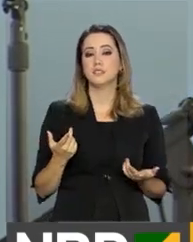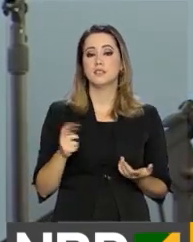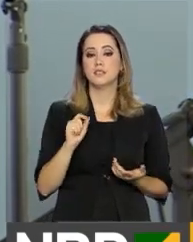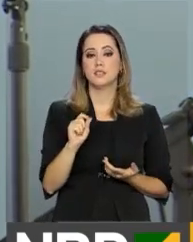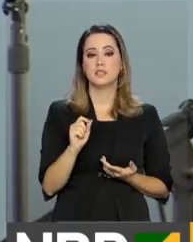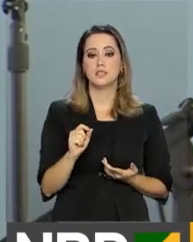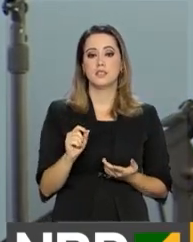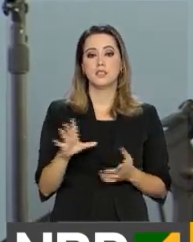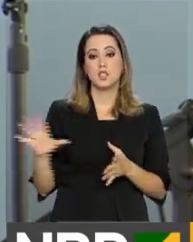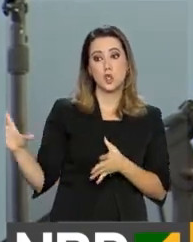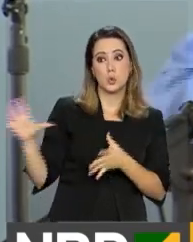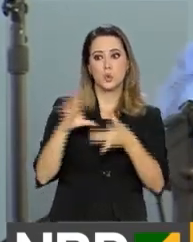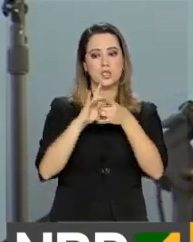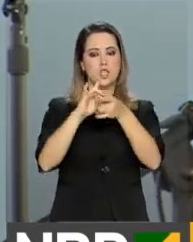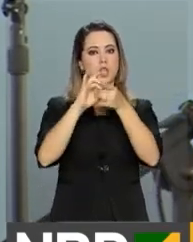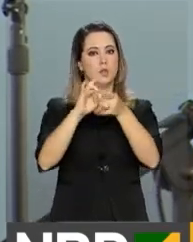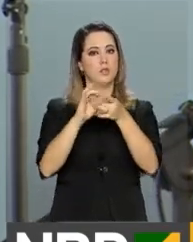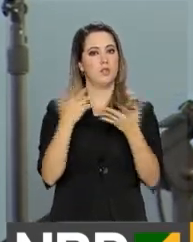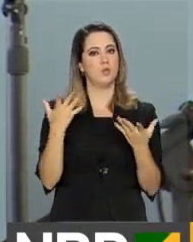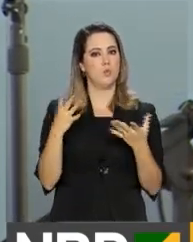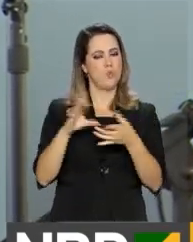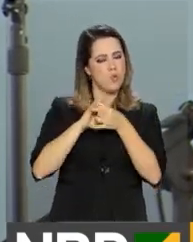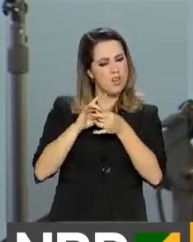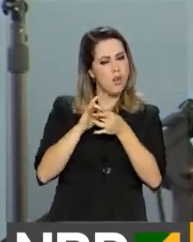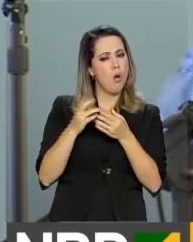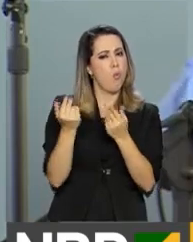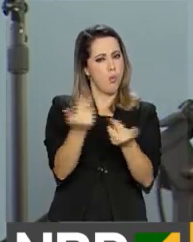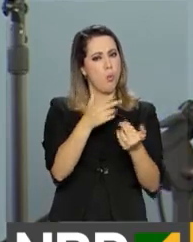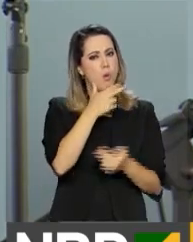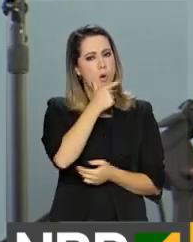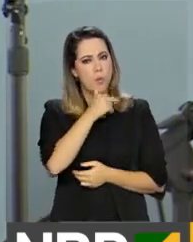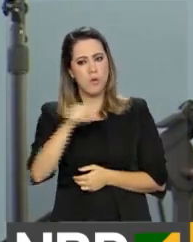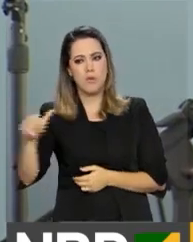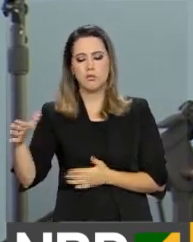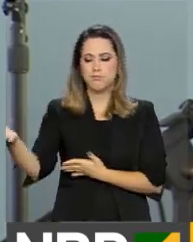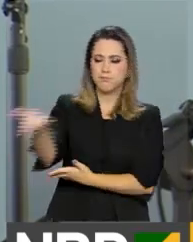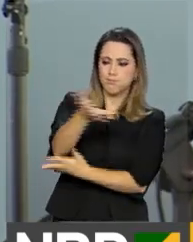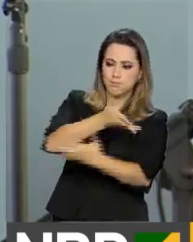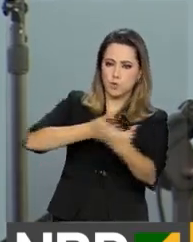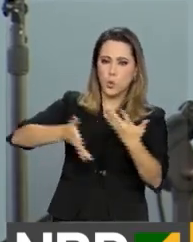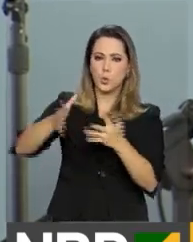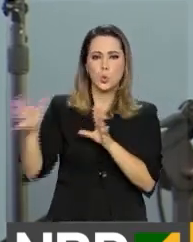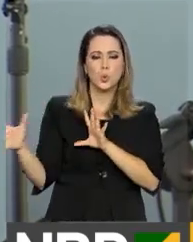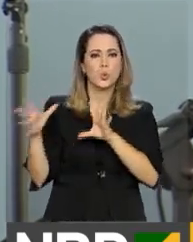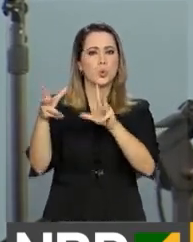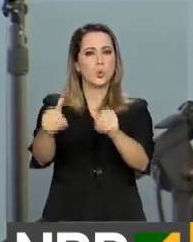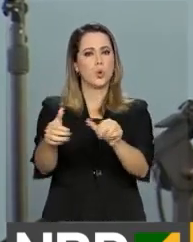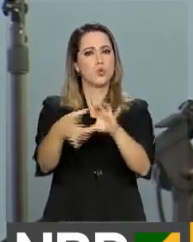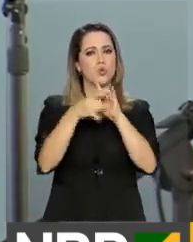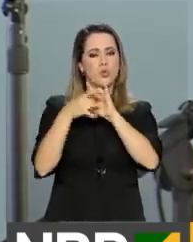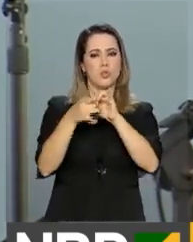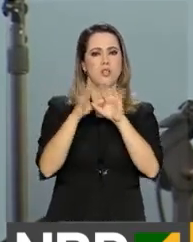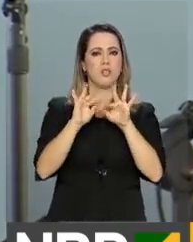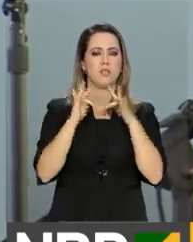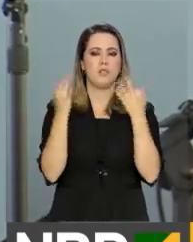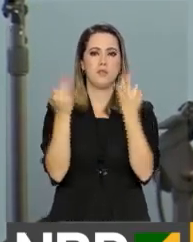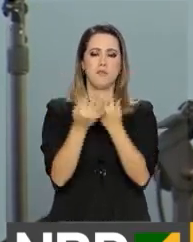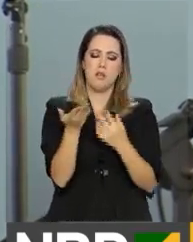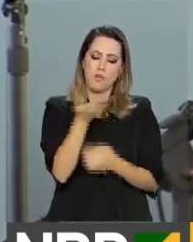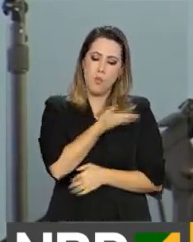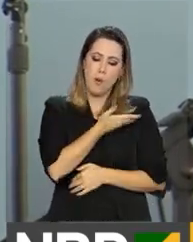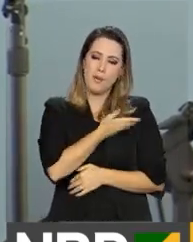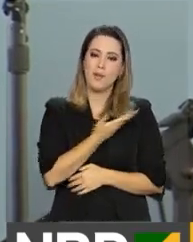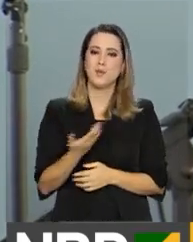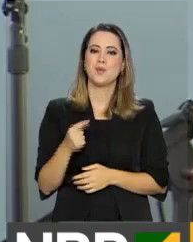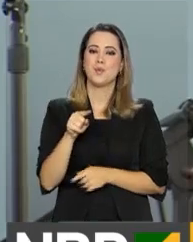em fraternização, em irmandade. Que vocês se irmanem todos na sua família, com seus